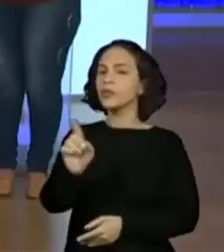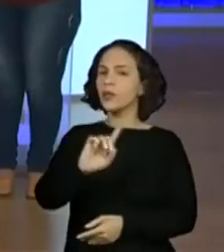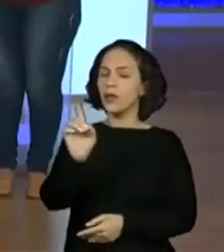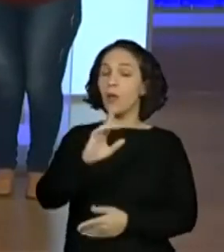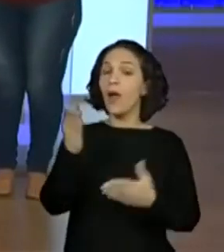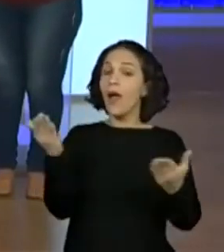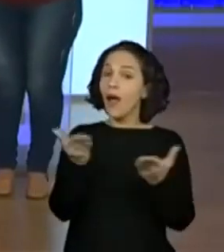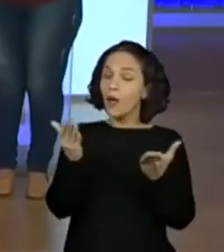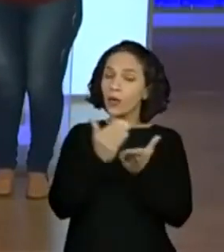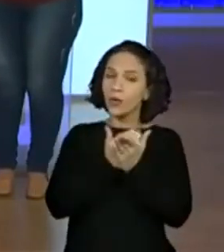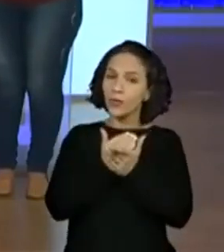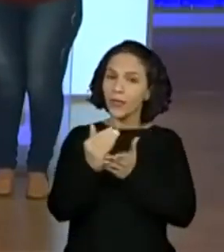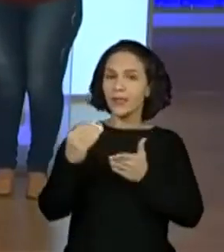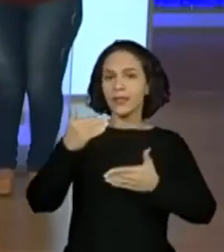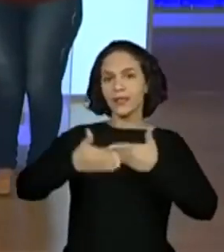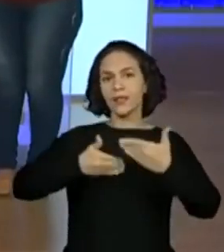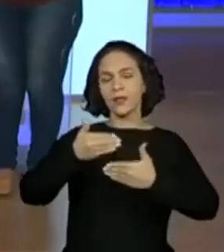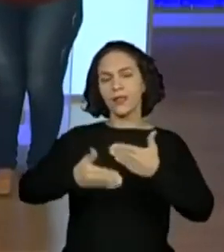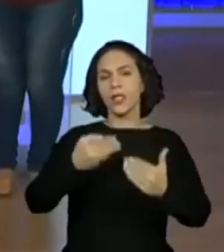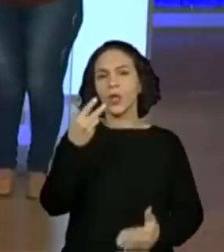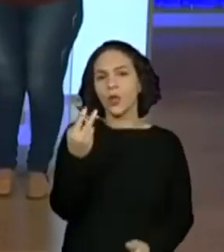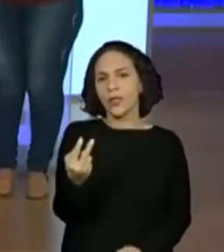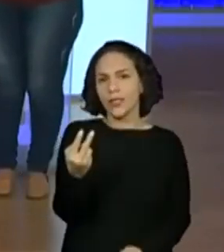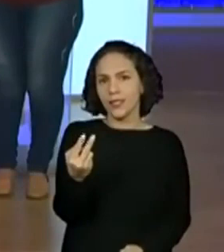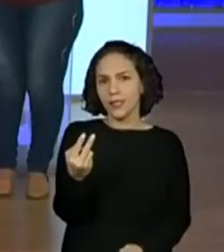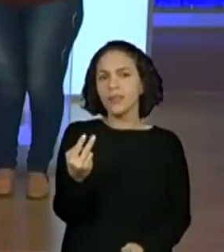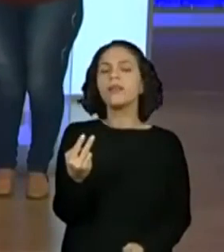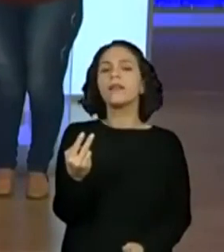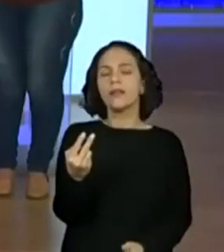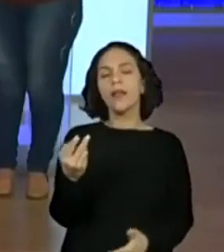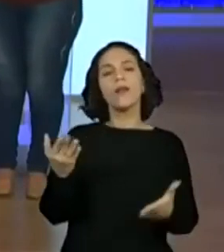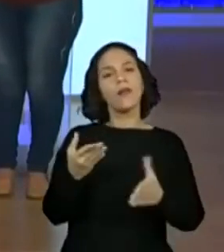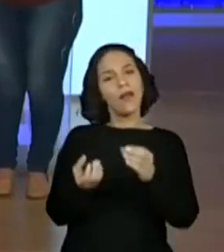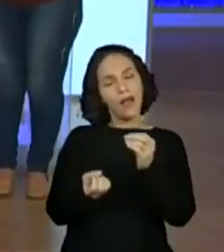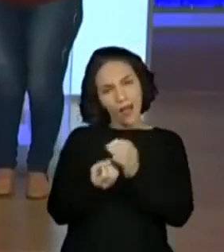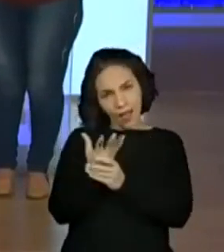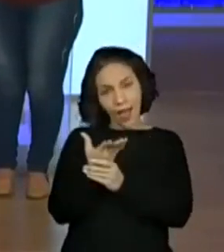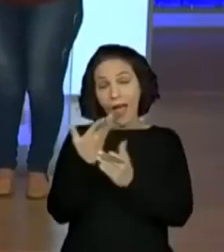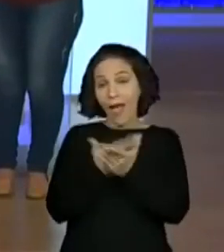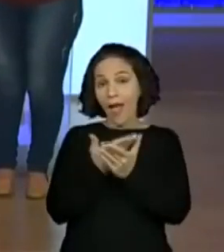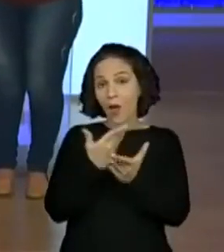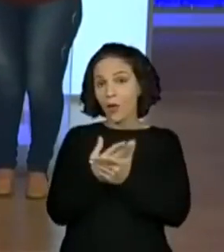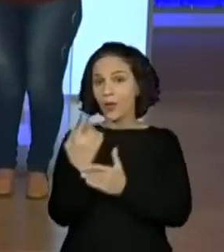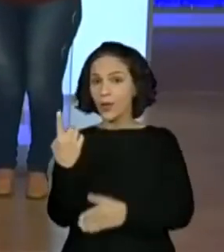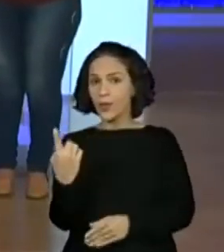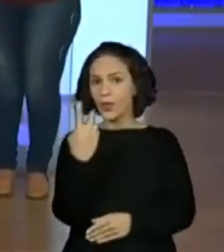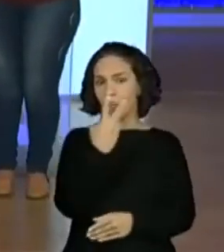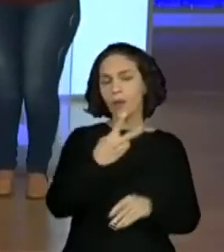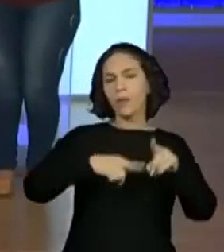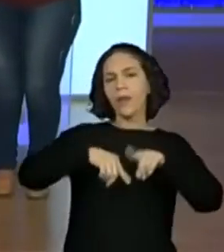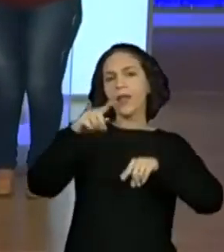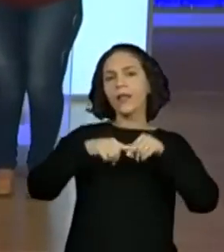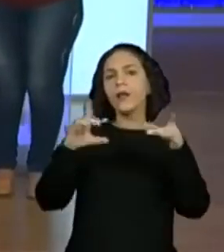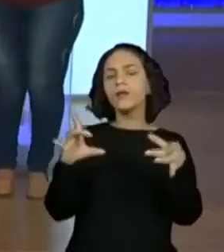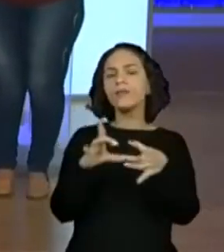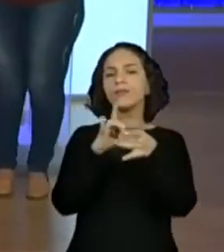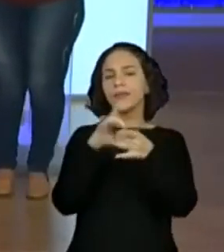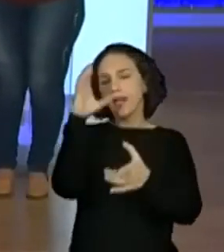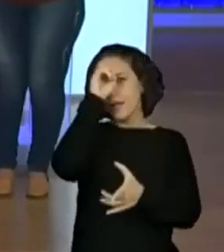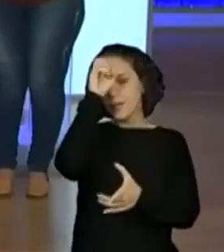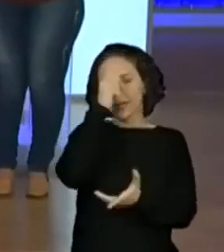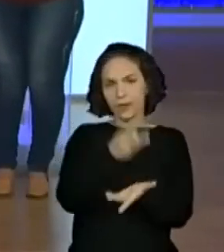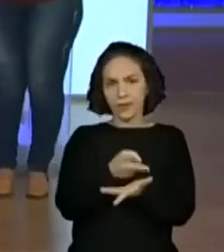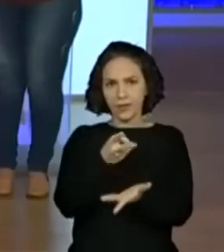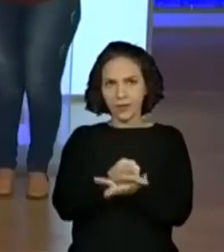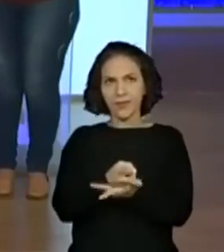estamos agora começando a sequência 2 e nós vamos desenvolver hoje as aulas 1 e 2 do material Aprender Sempre. Muito